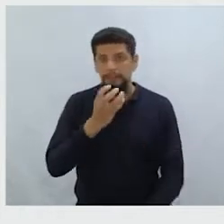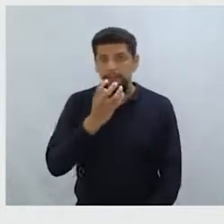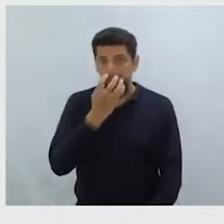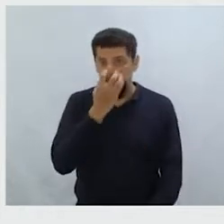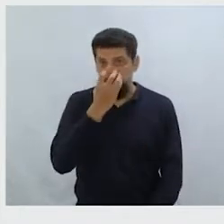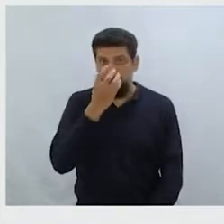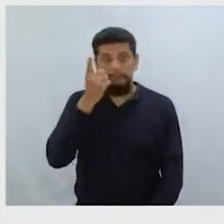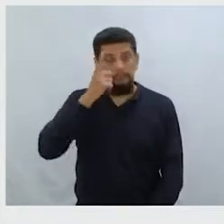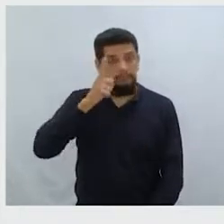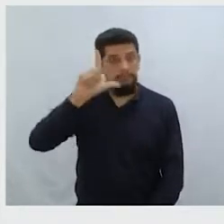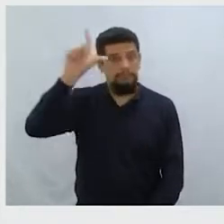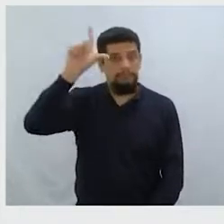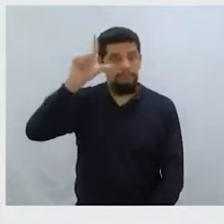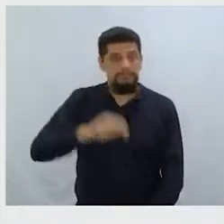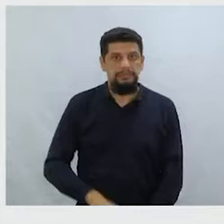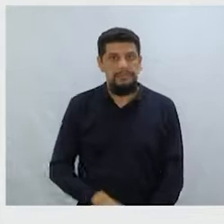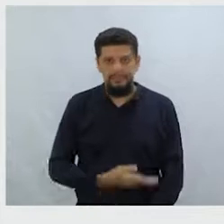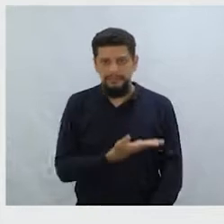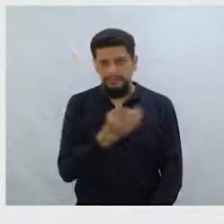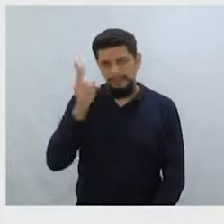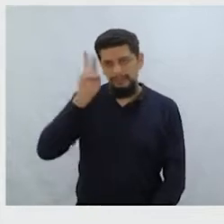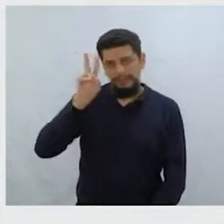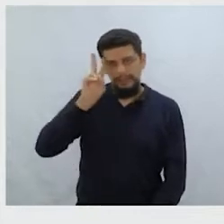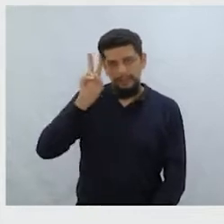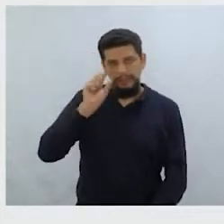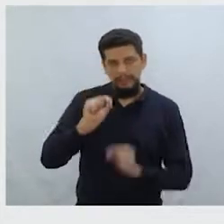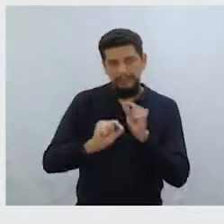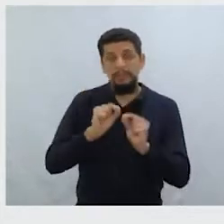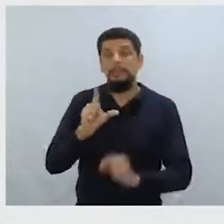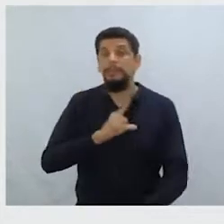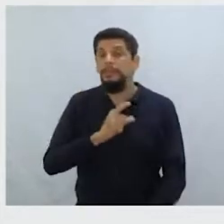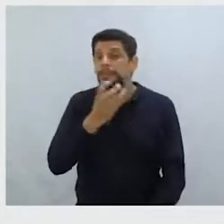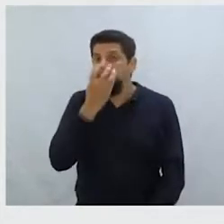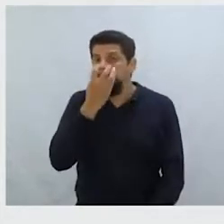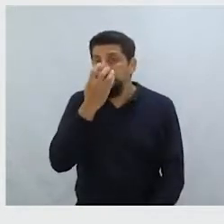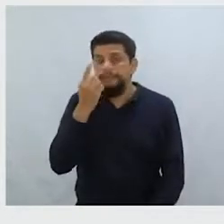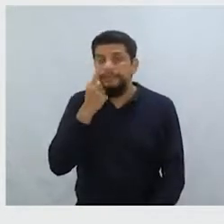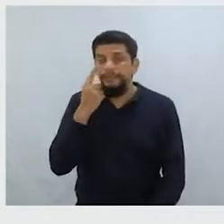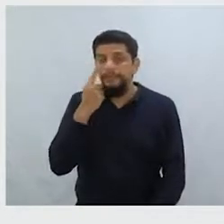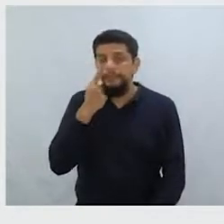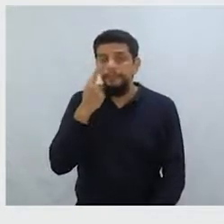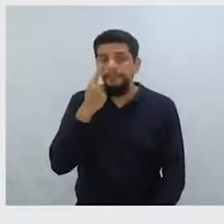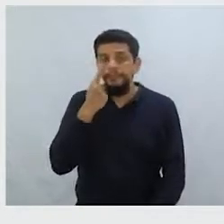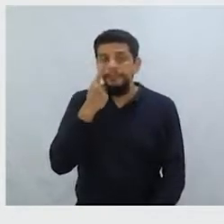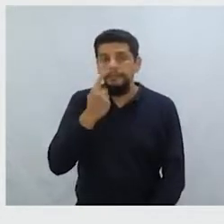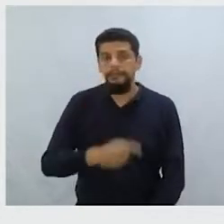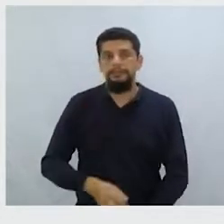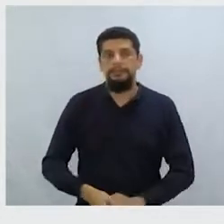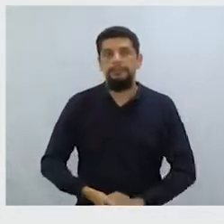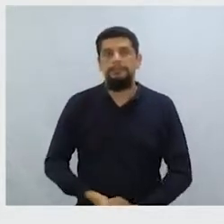quem está com o cachorro ganhar. Vocês se lembram quem está com o cachorro? Vamos ver?